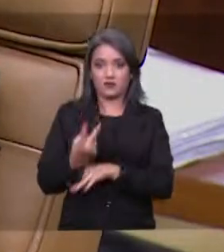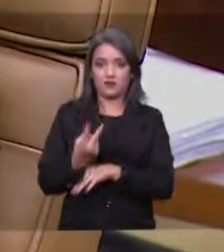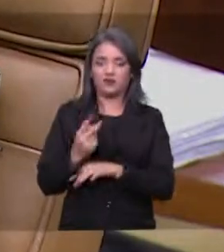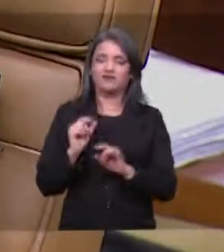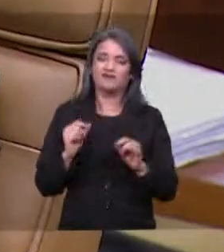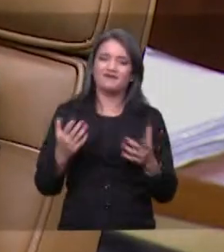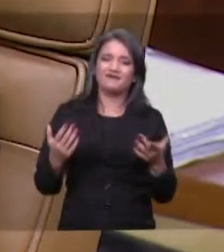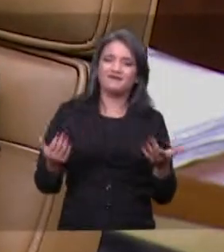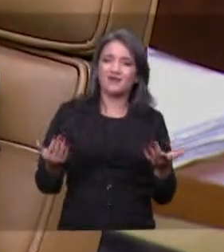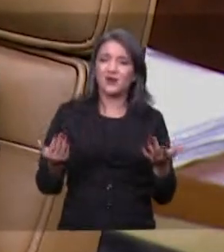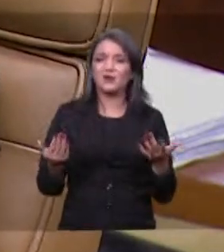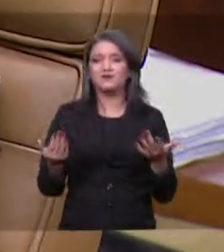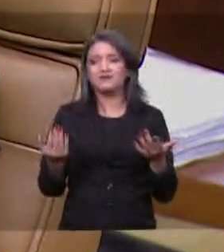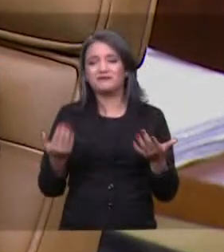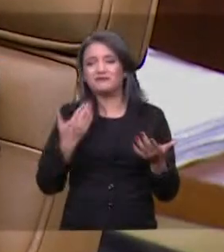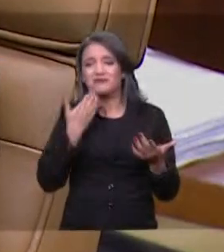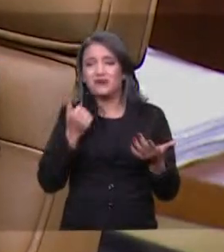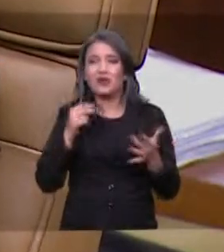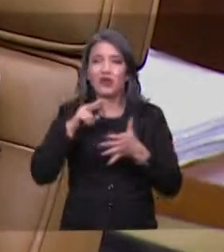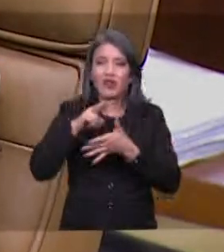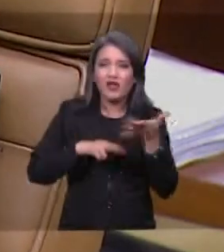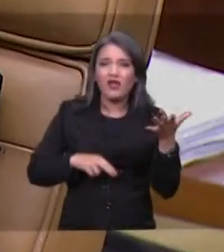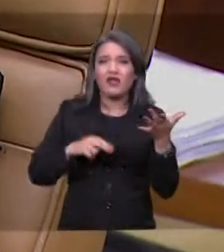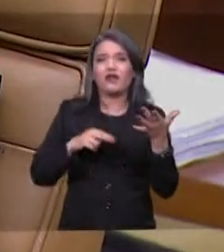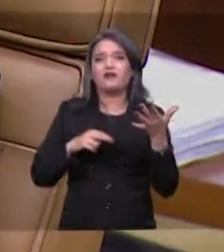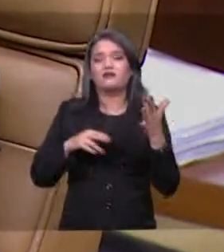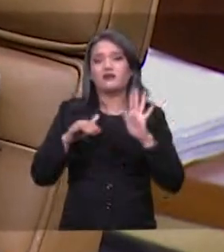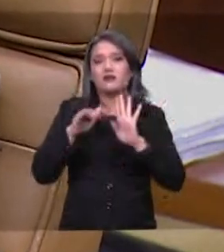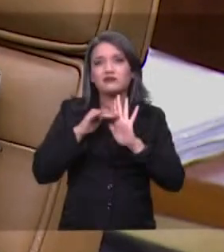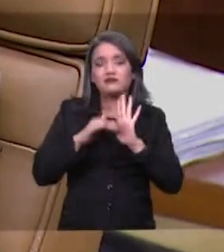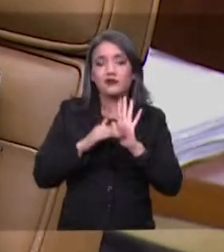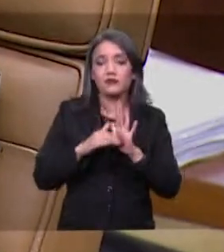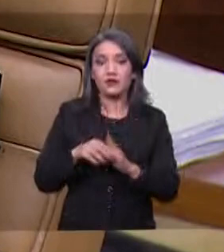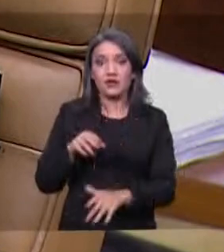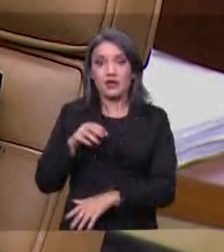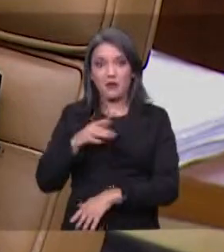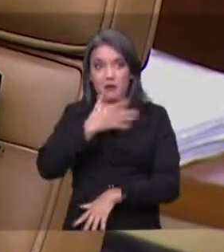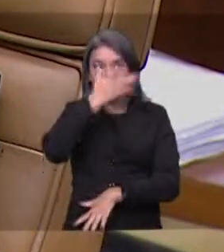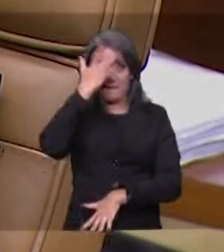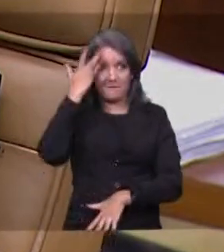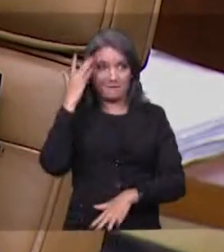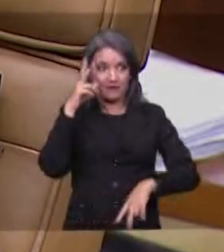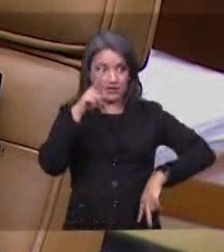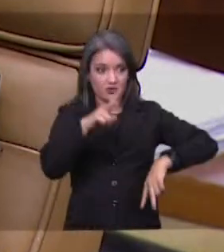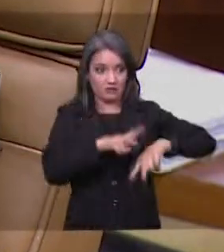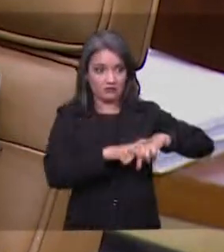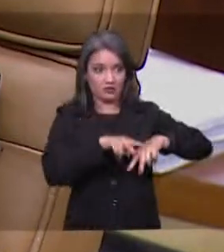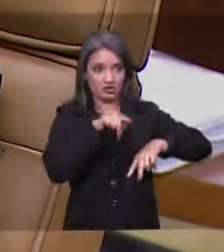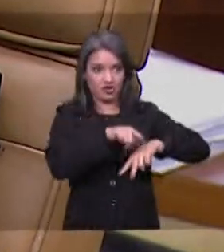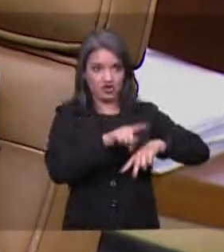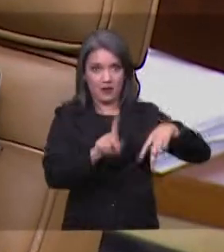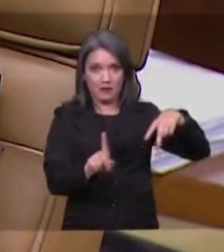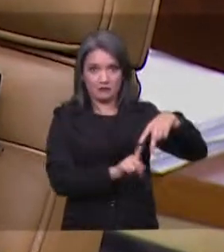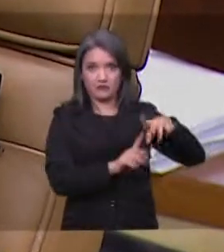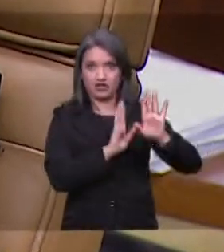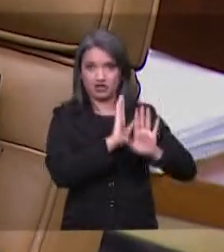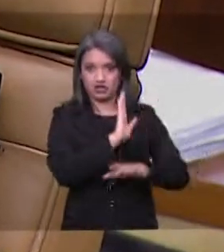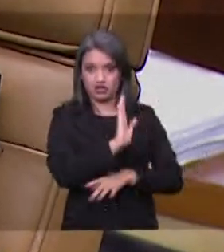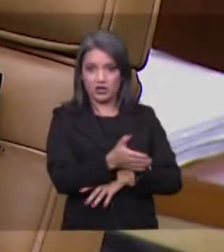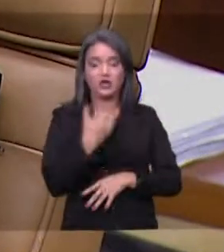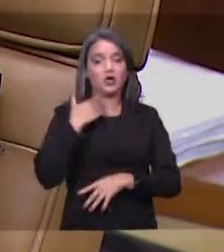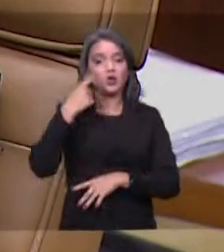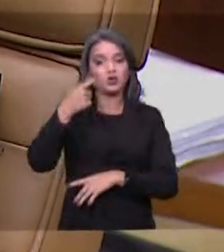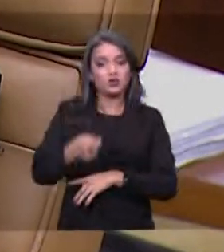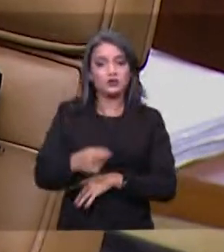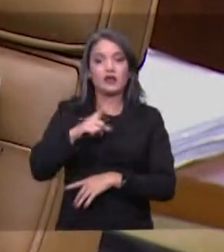aqui vale a pena ler porque está fracionado. Se o investigado estiver preso, o juiz das garantias poderá, mediante representação da autoridade